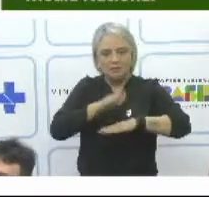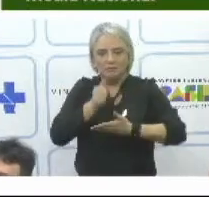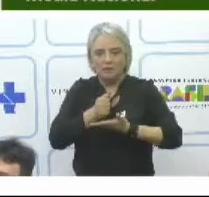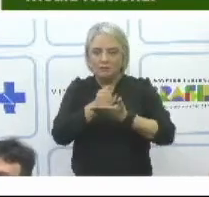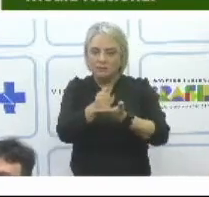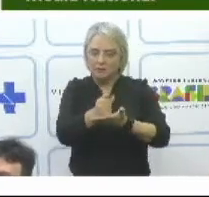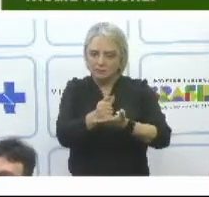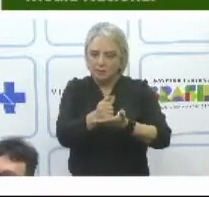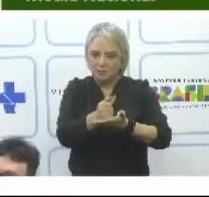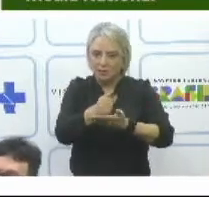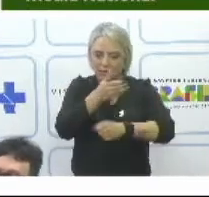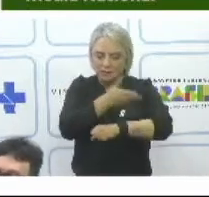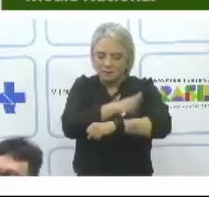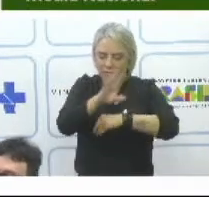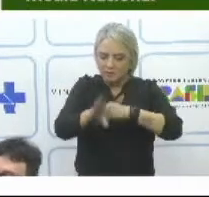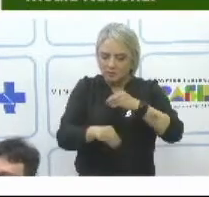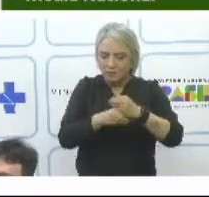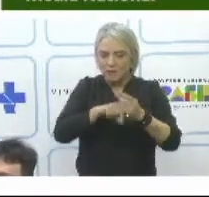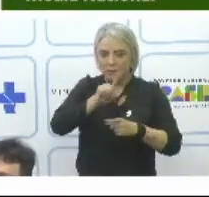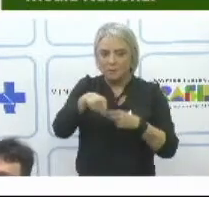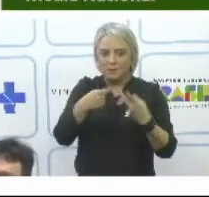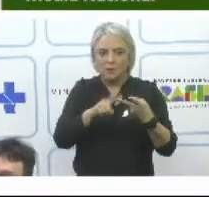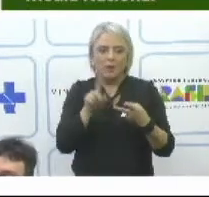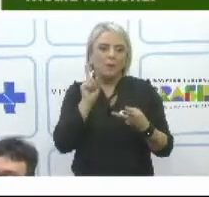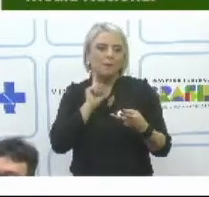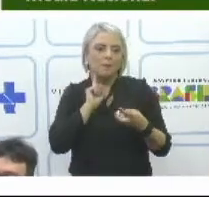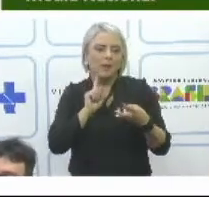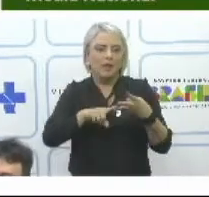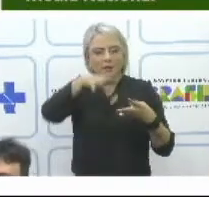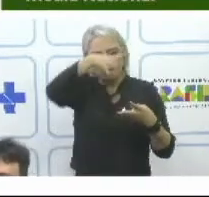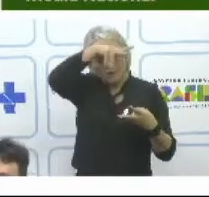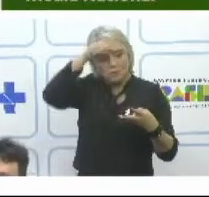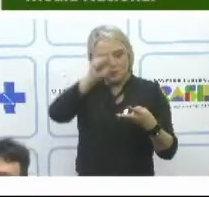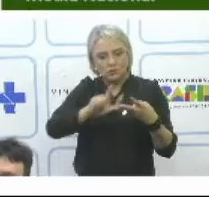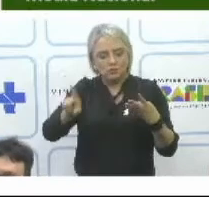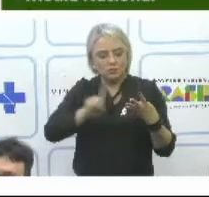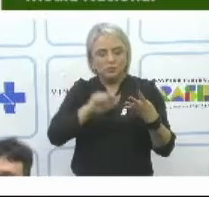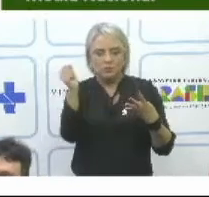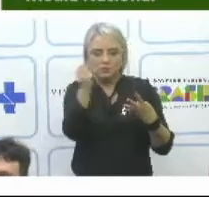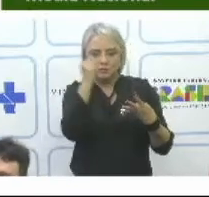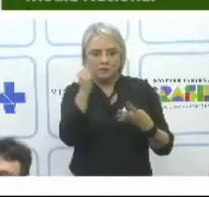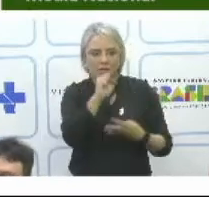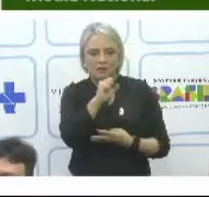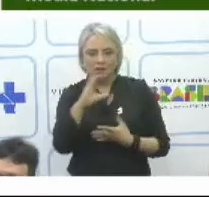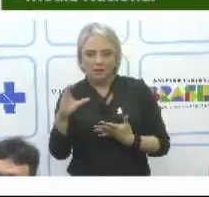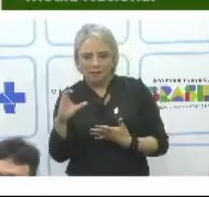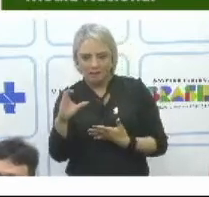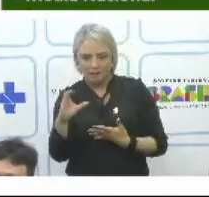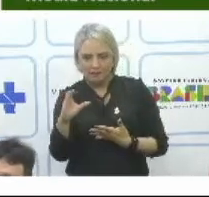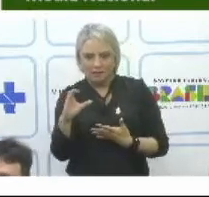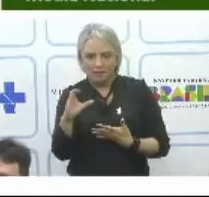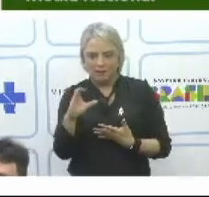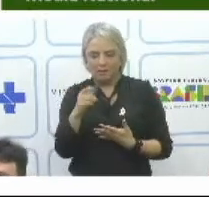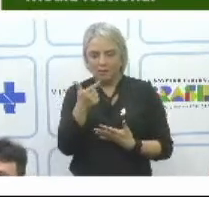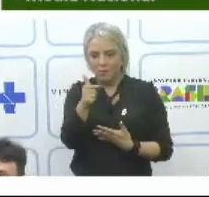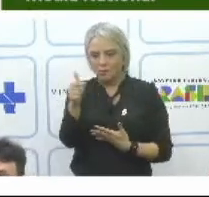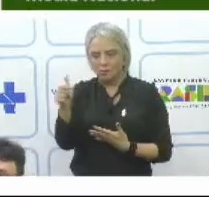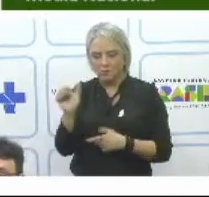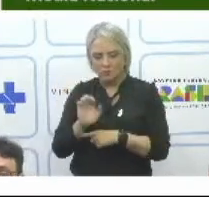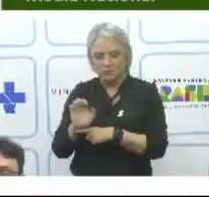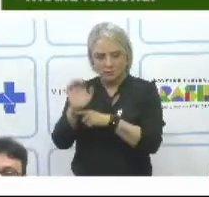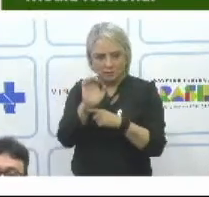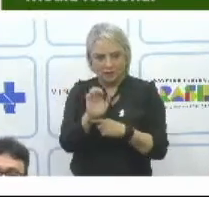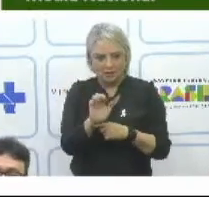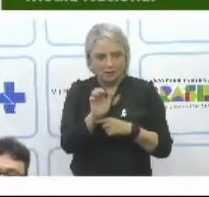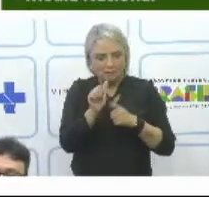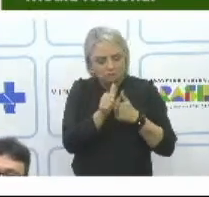de procedimento, né, seguido Minas Gerais, Mato Grosso do Sul, Rio Grande do Sul, Santa Catarina, né, seguido dos demais.